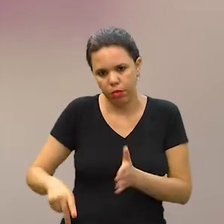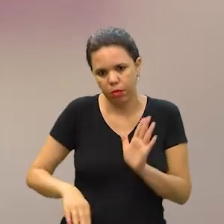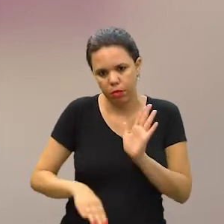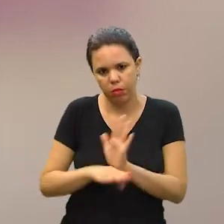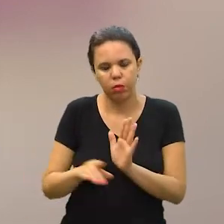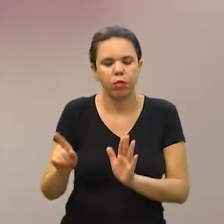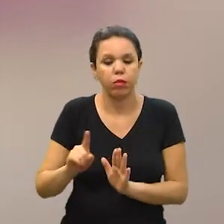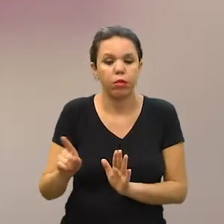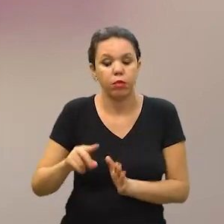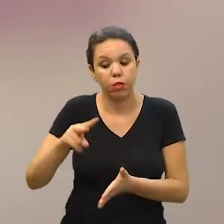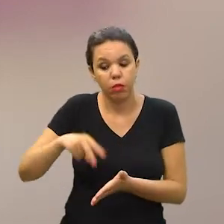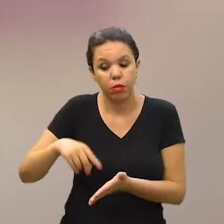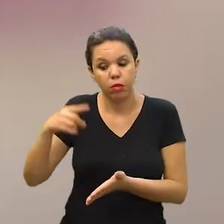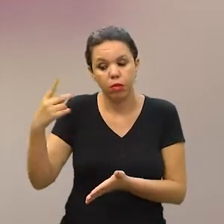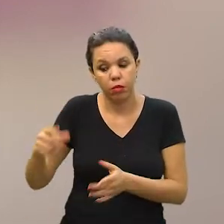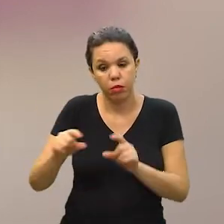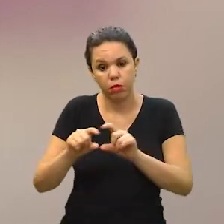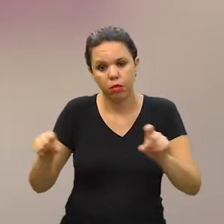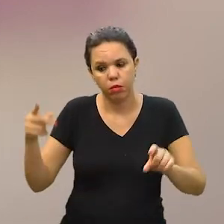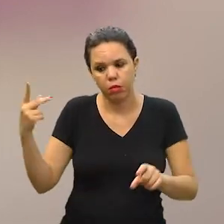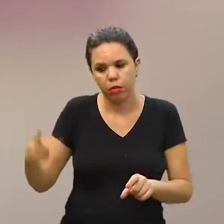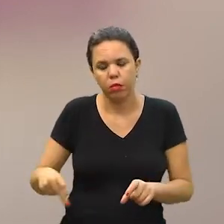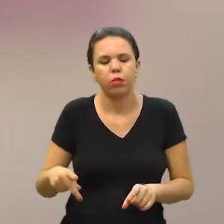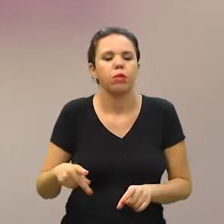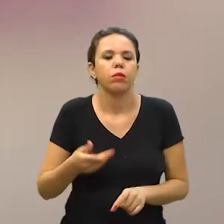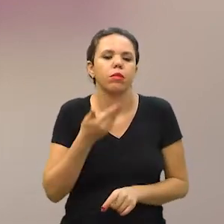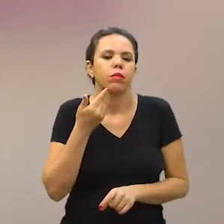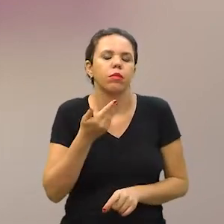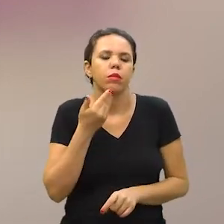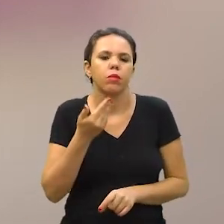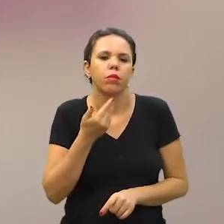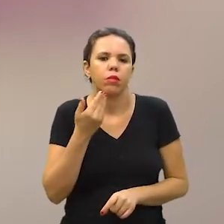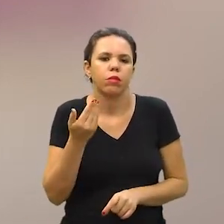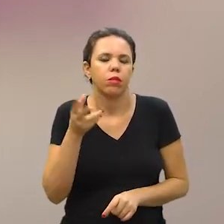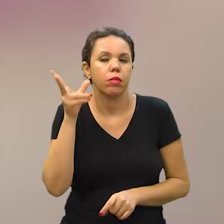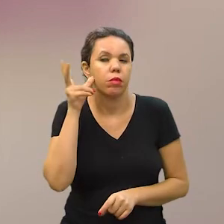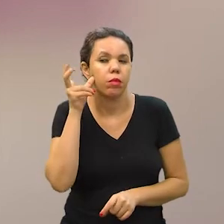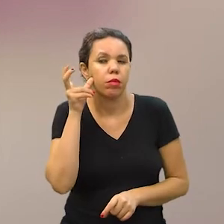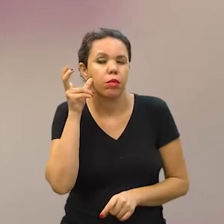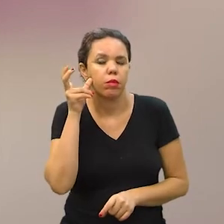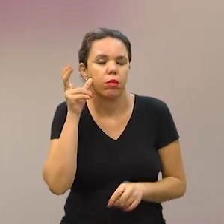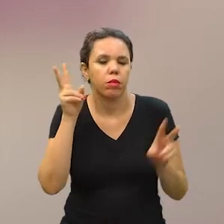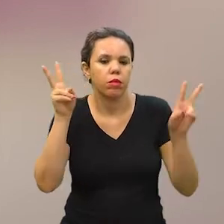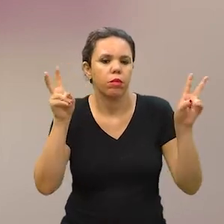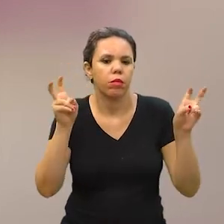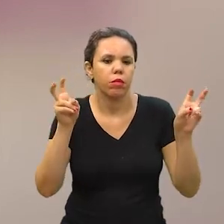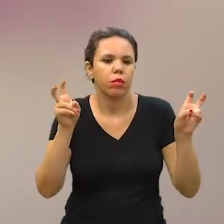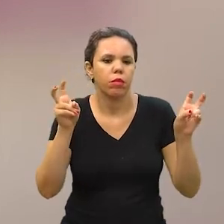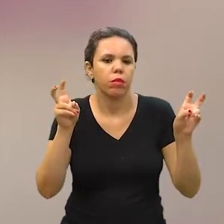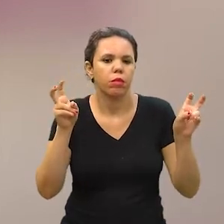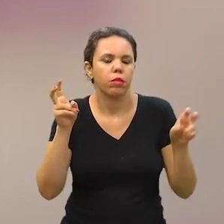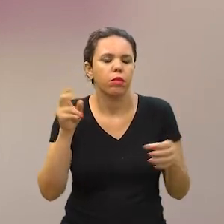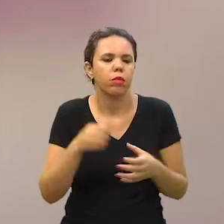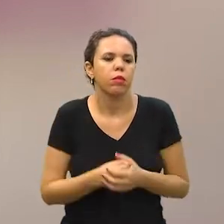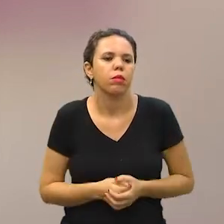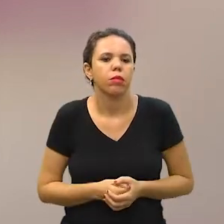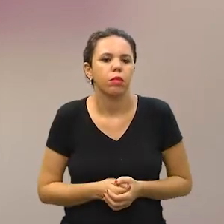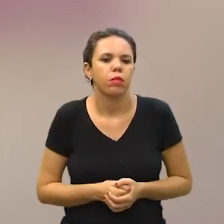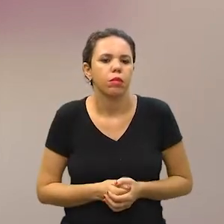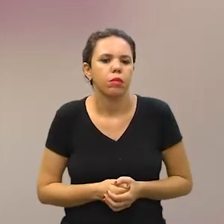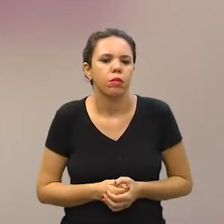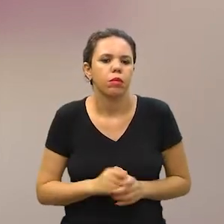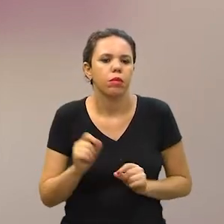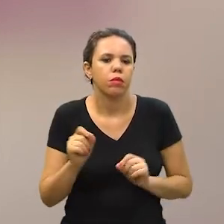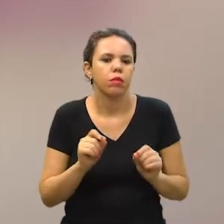alguém que auxilie, é alguém que leia o enunciado para ela, porque ela tem mais facilidade em ouvir, na questão de audição mesmo,